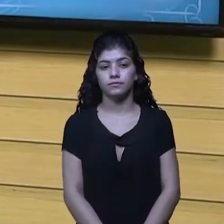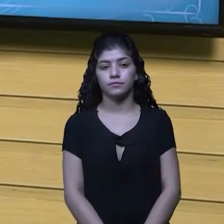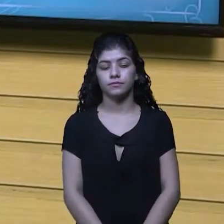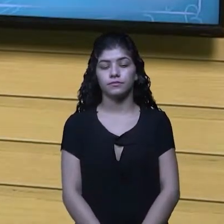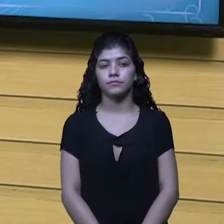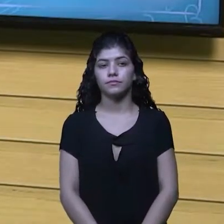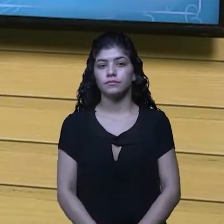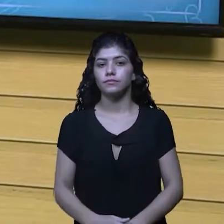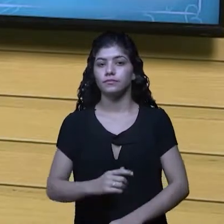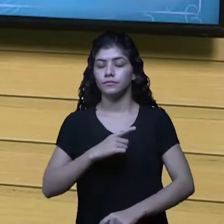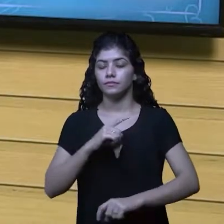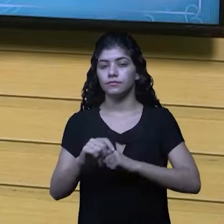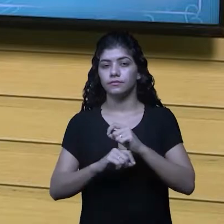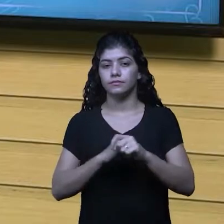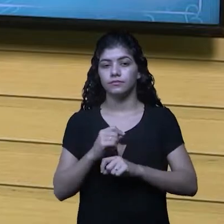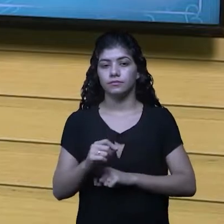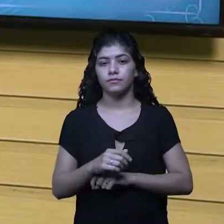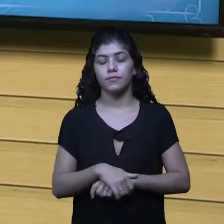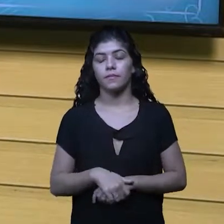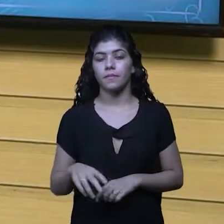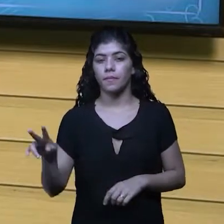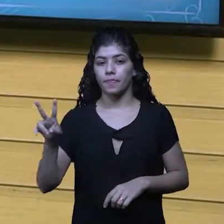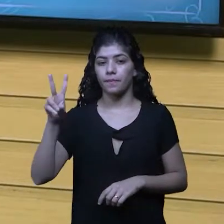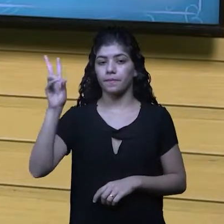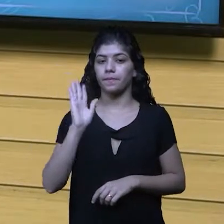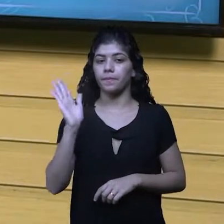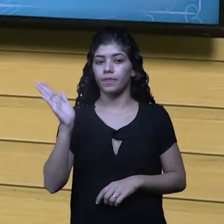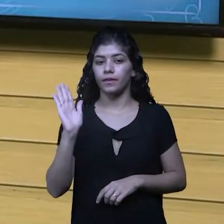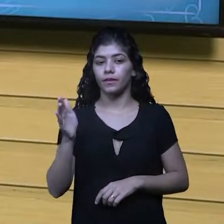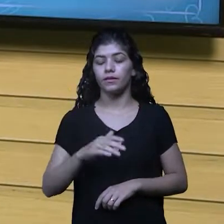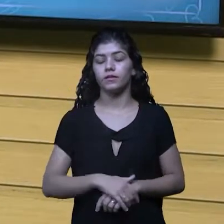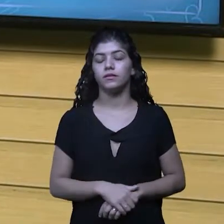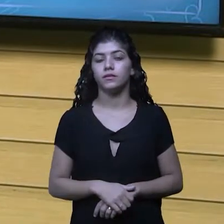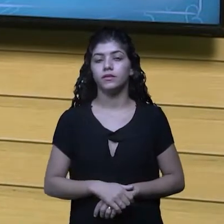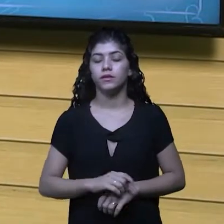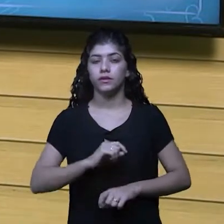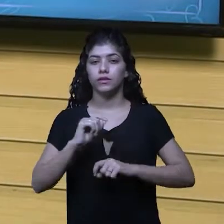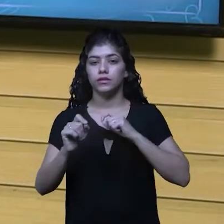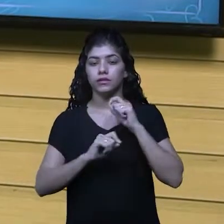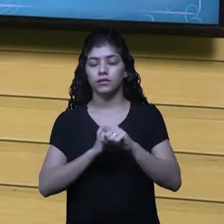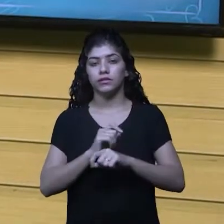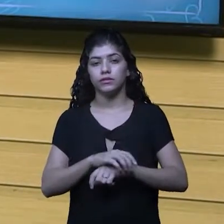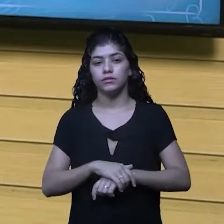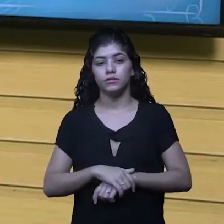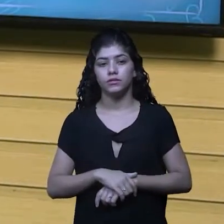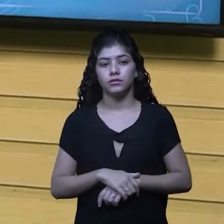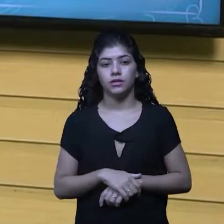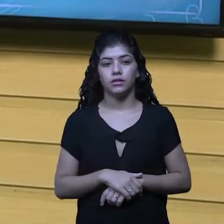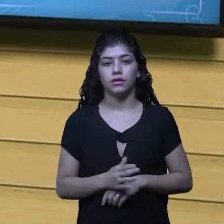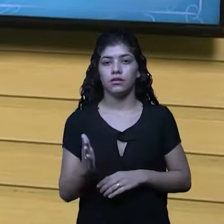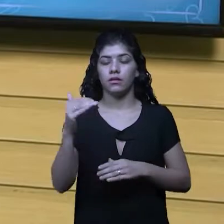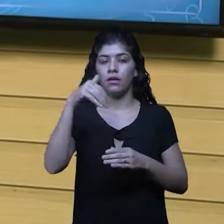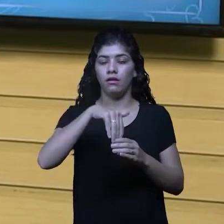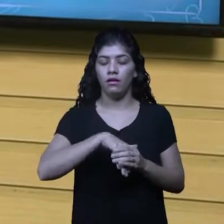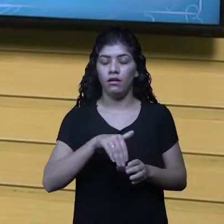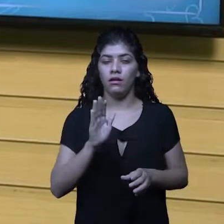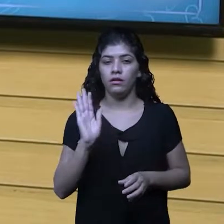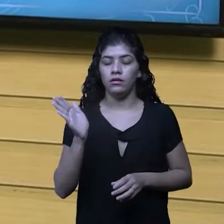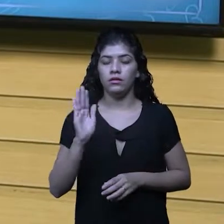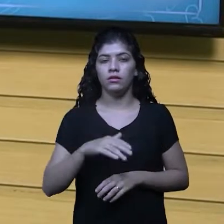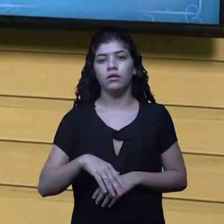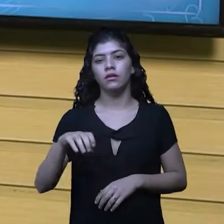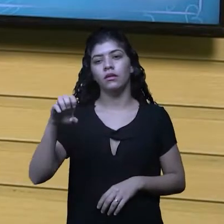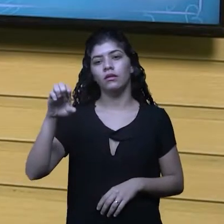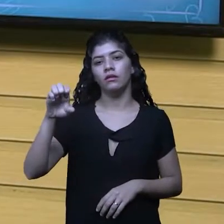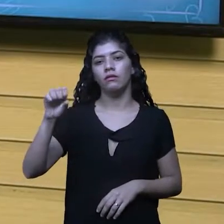Essa tomada de decisão do valor que vai ser medido está dentro do conteúdo de